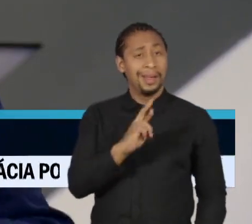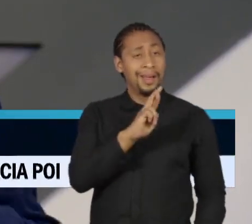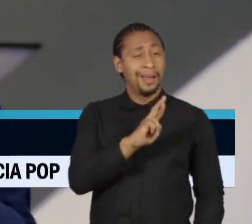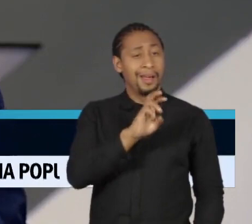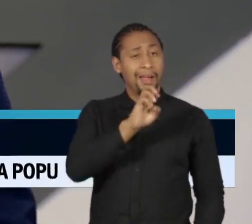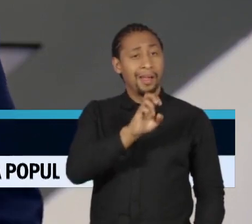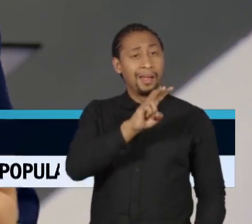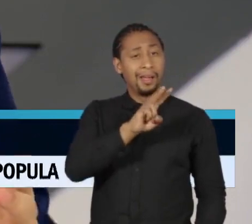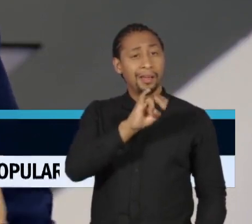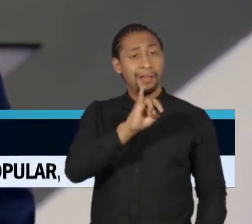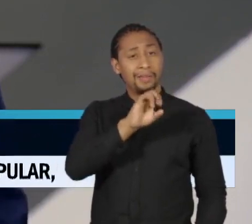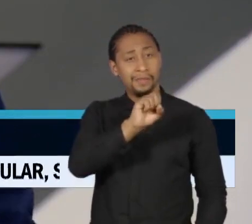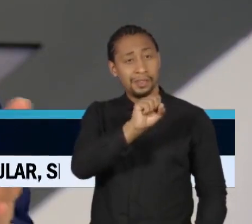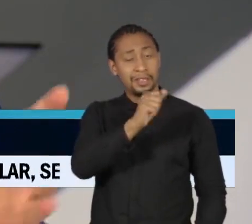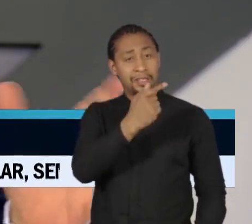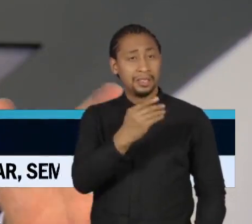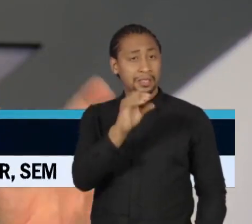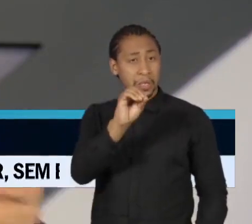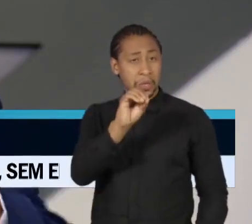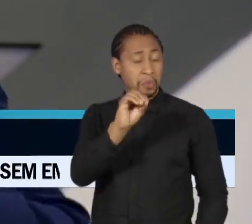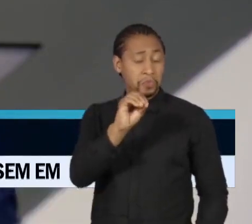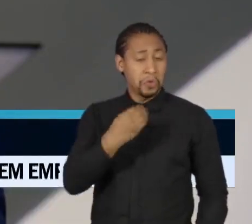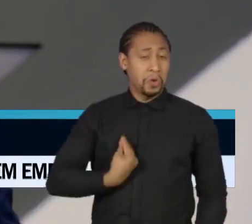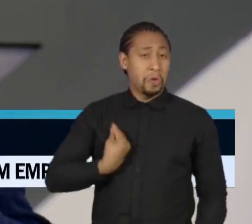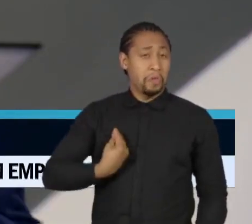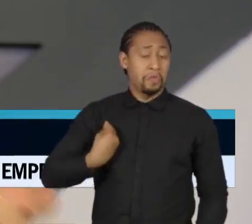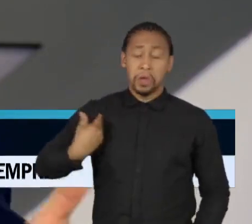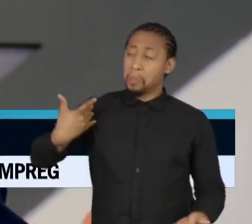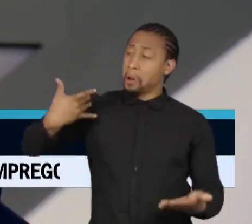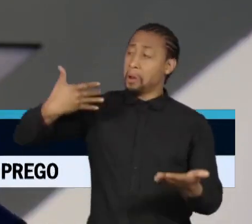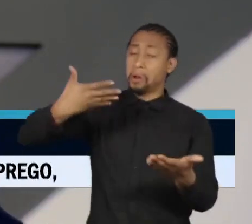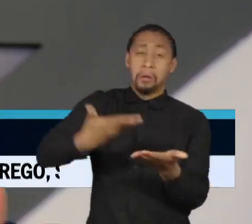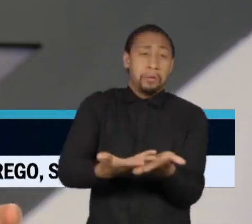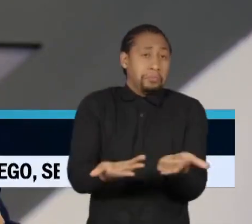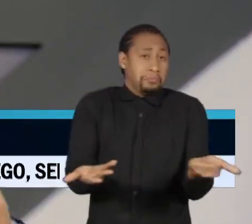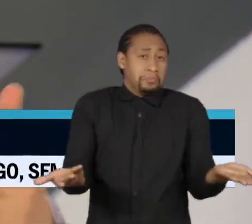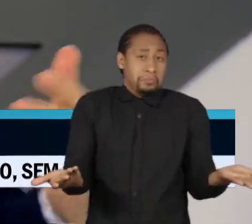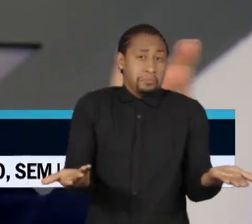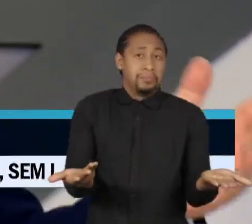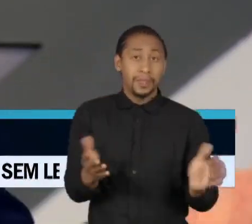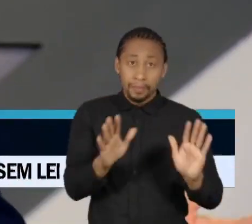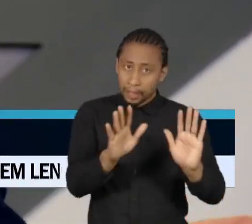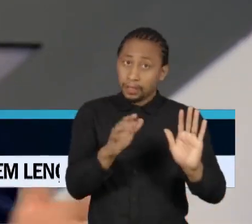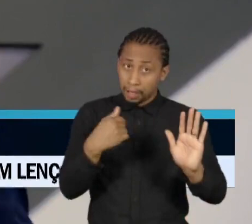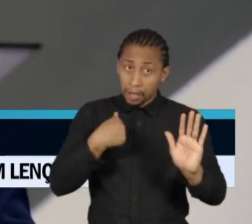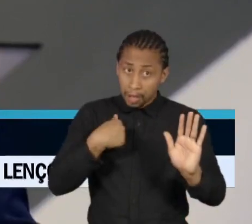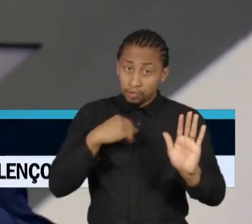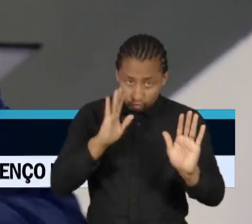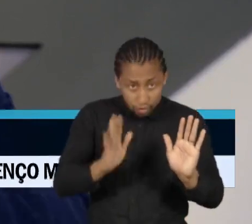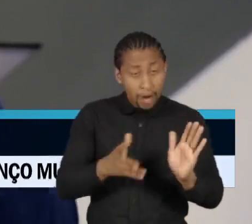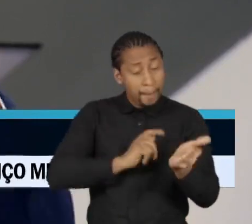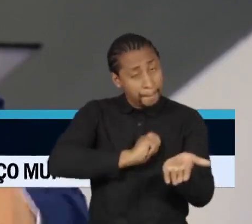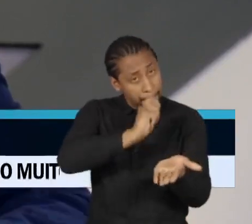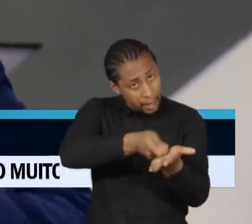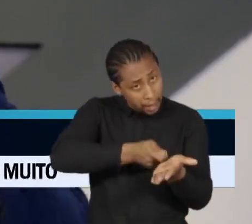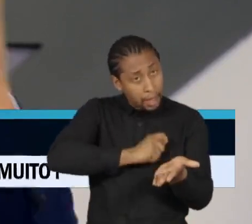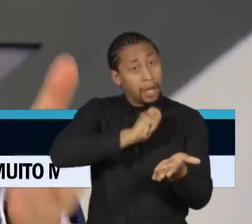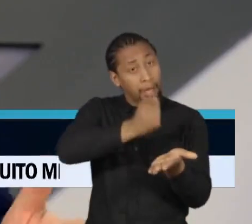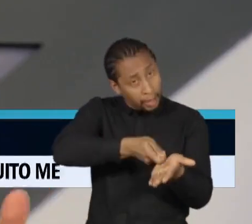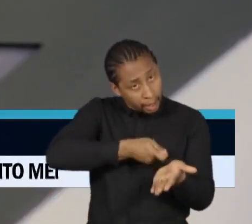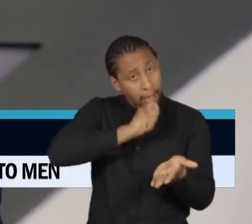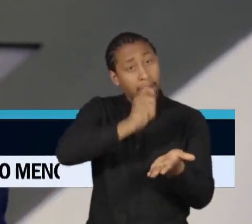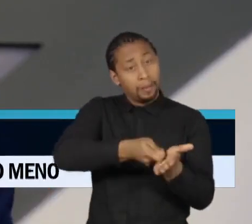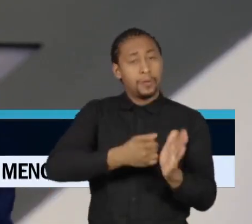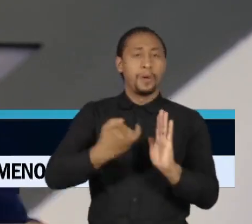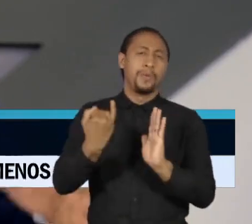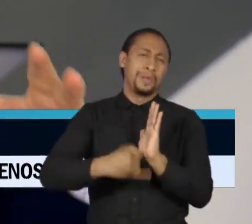que pagamos, eu no meu caso, paguei, enfim, encargos trabalhistas em diferentes situações, eu já peguei essa